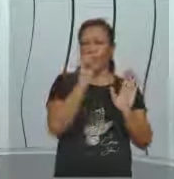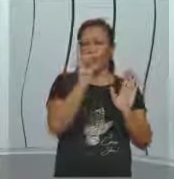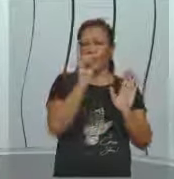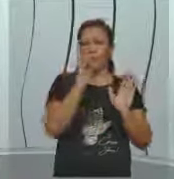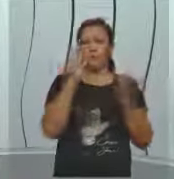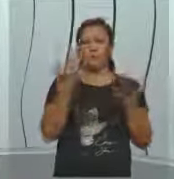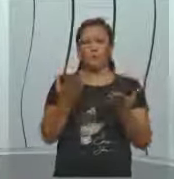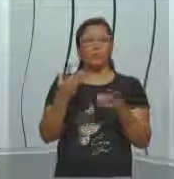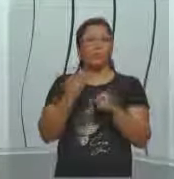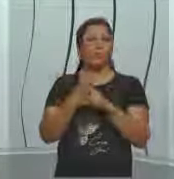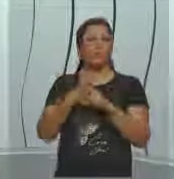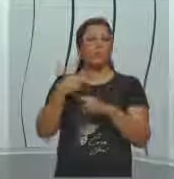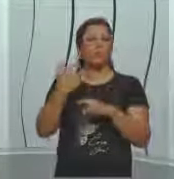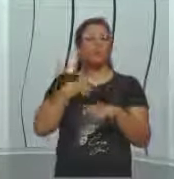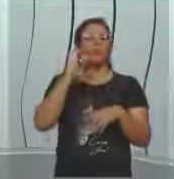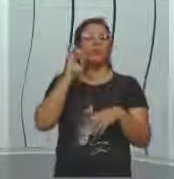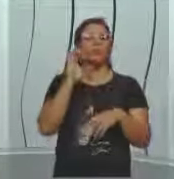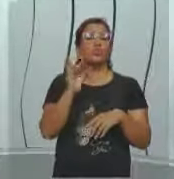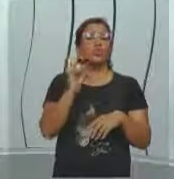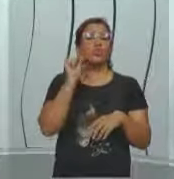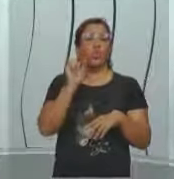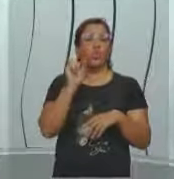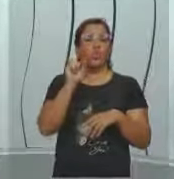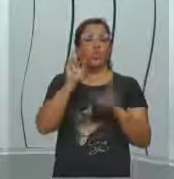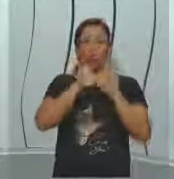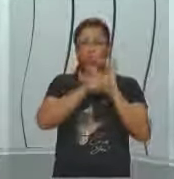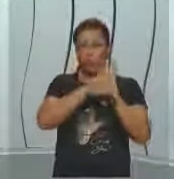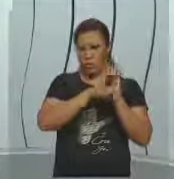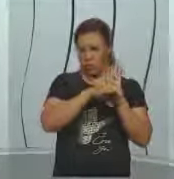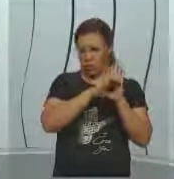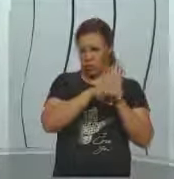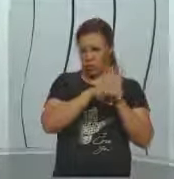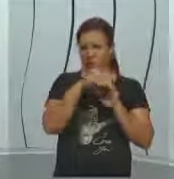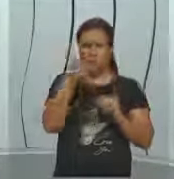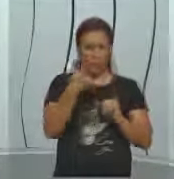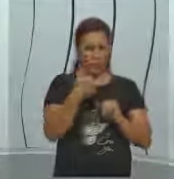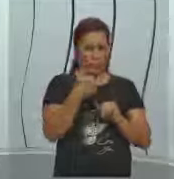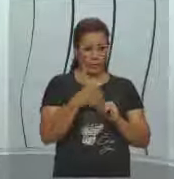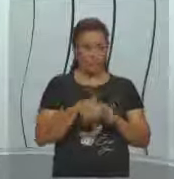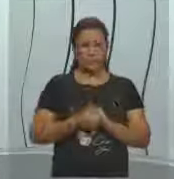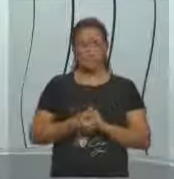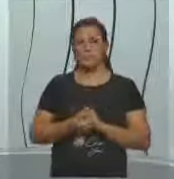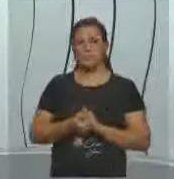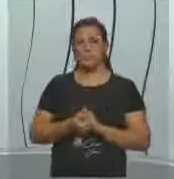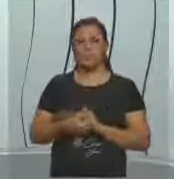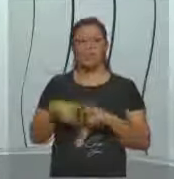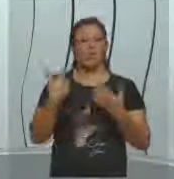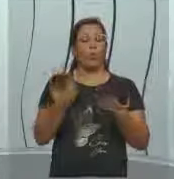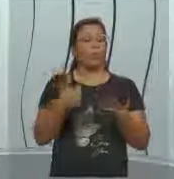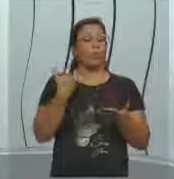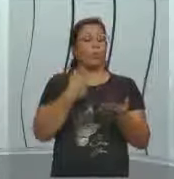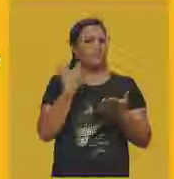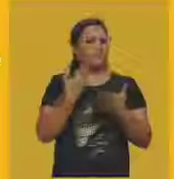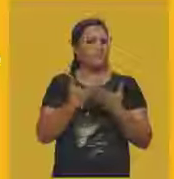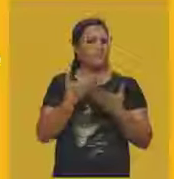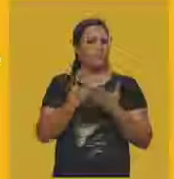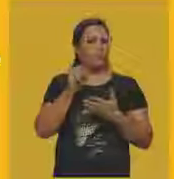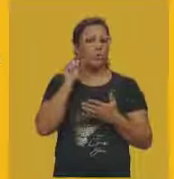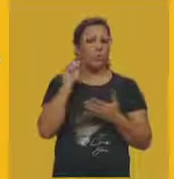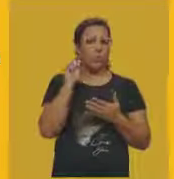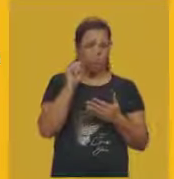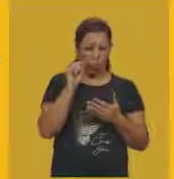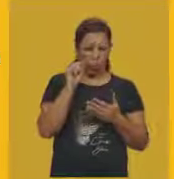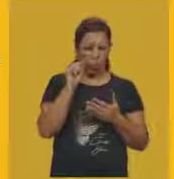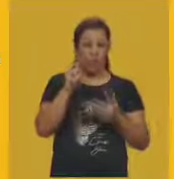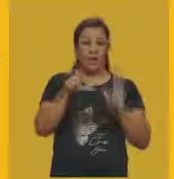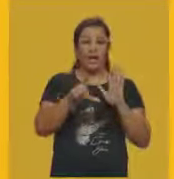nós trabalhamos isso apenas no aspecto conceitual. Tá bom? O que a gente trabalha mais é com a ideia da